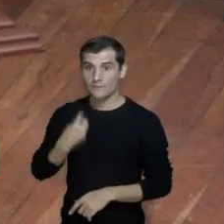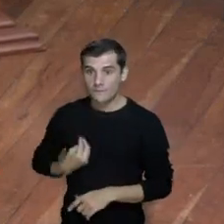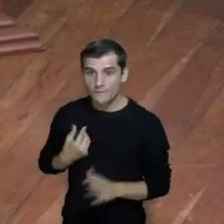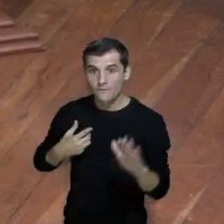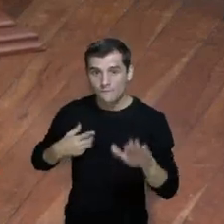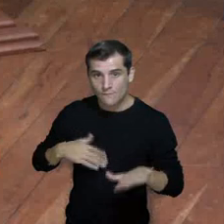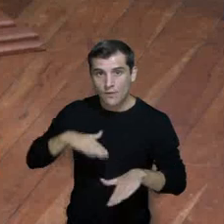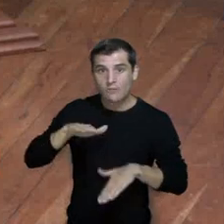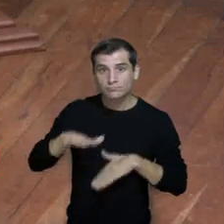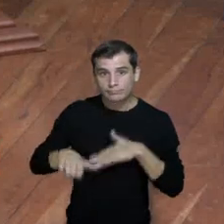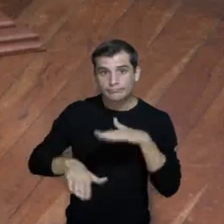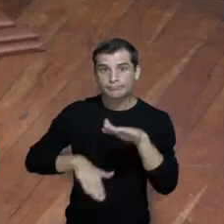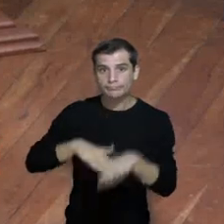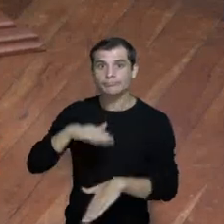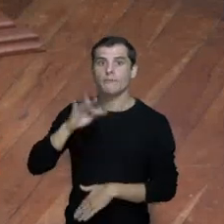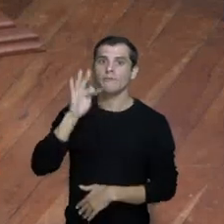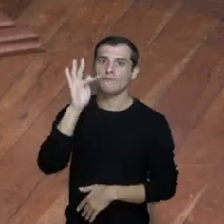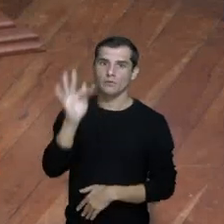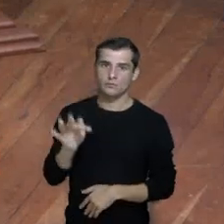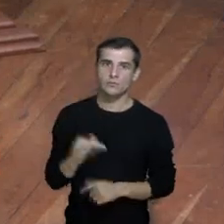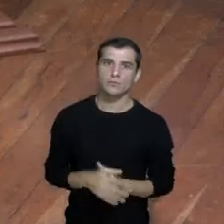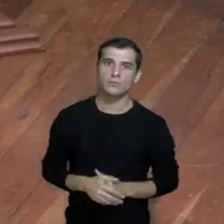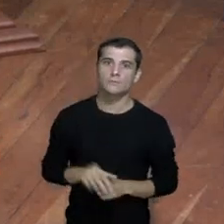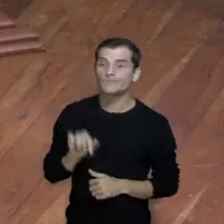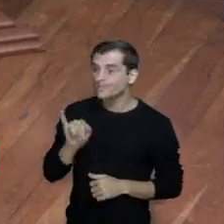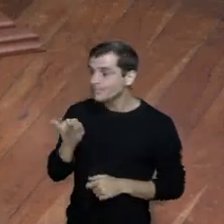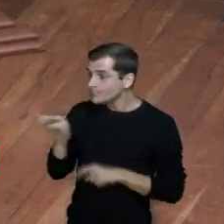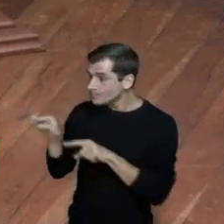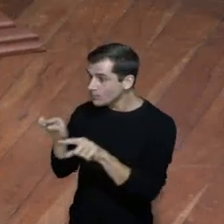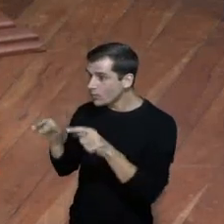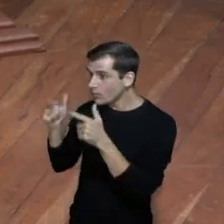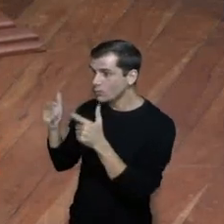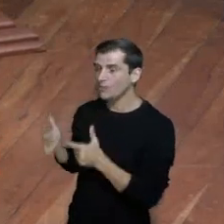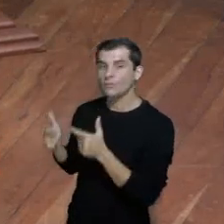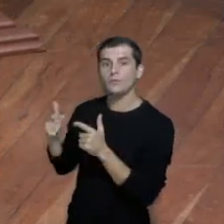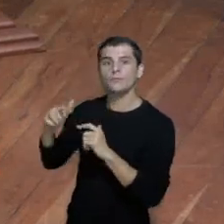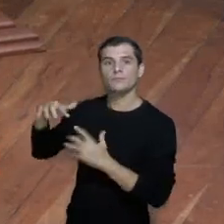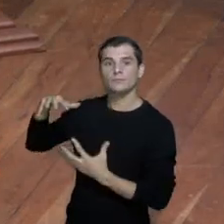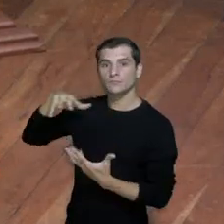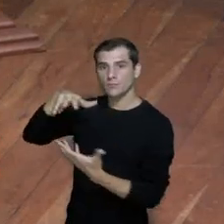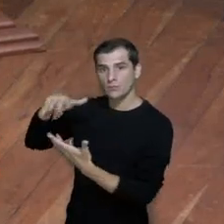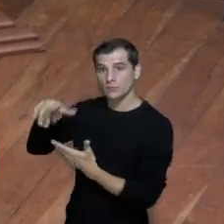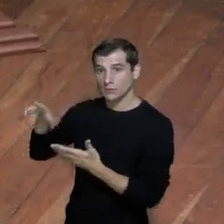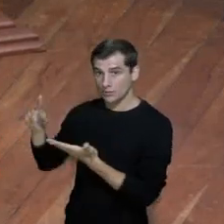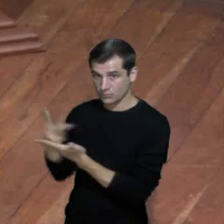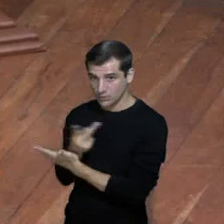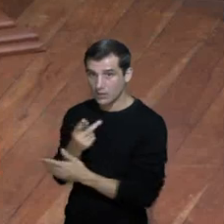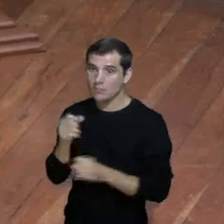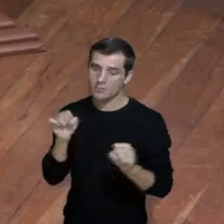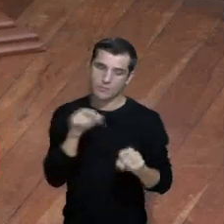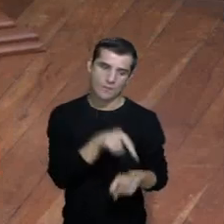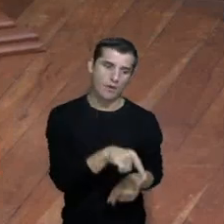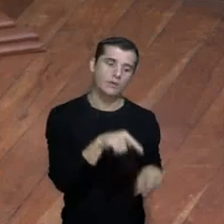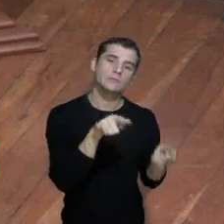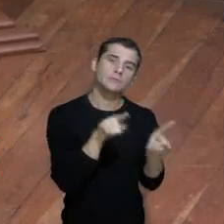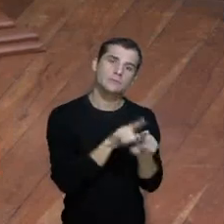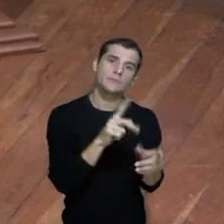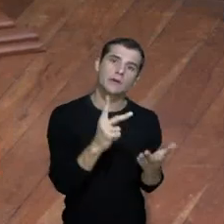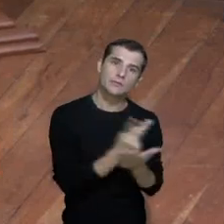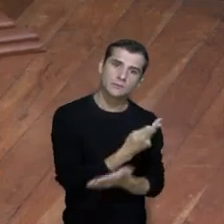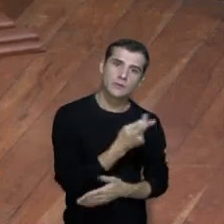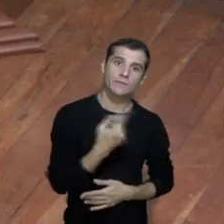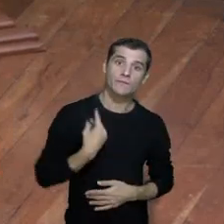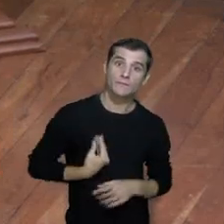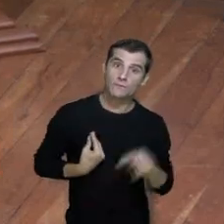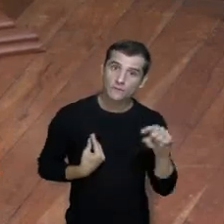à frente então se aconteceu em outros locais do mundo pode acontecer aqui também e é com essa base teórica que a gente tenta chegar nas escolas